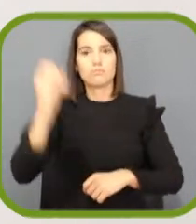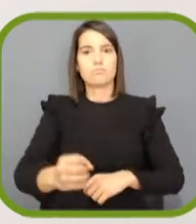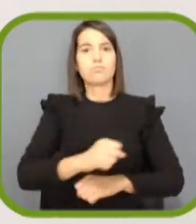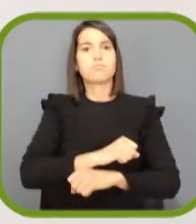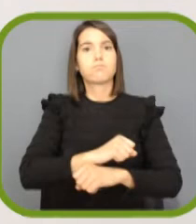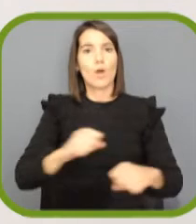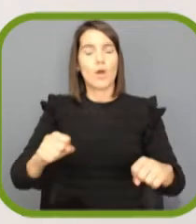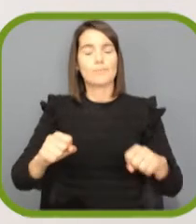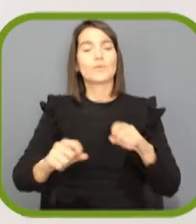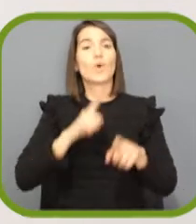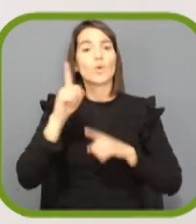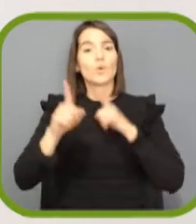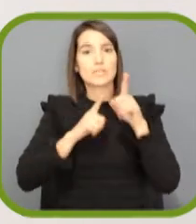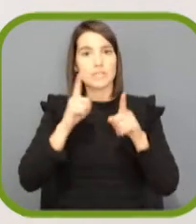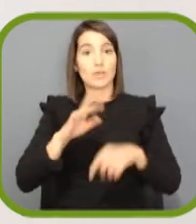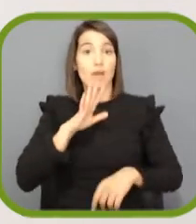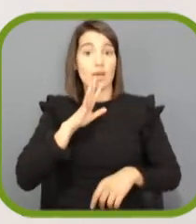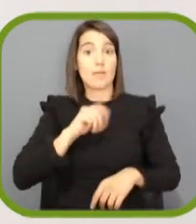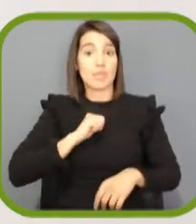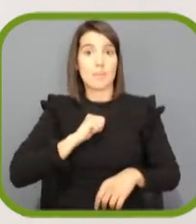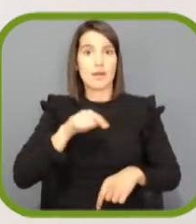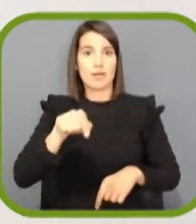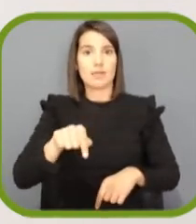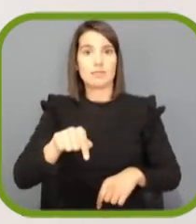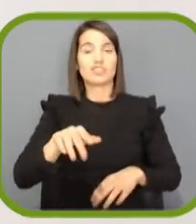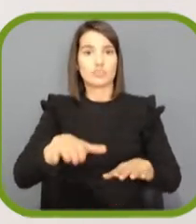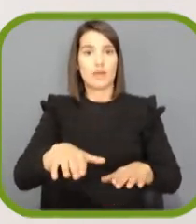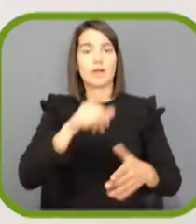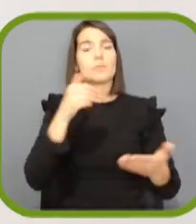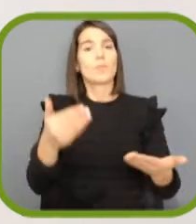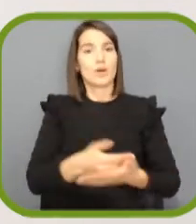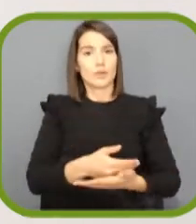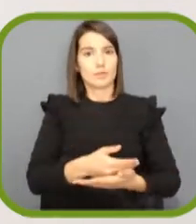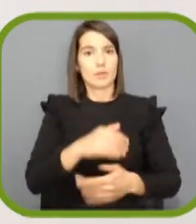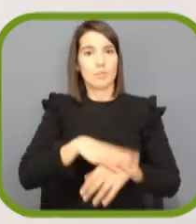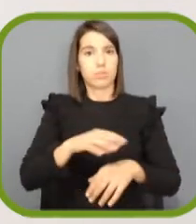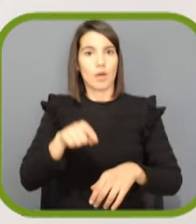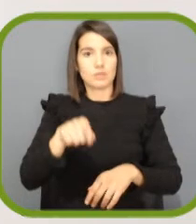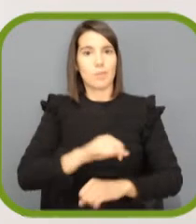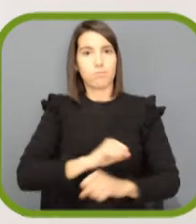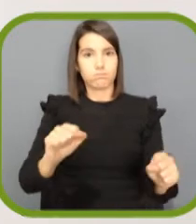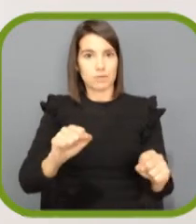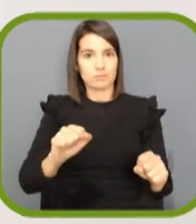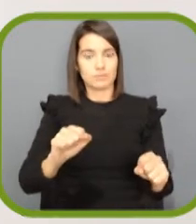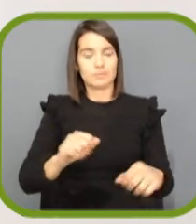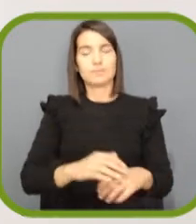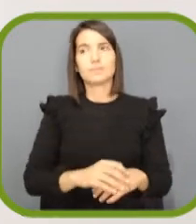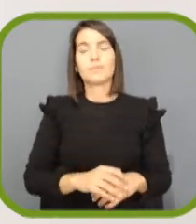explode no Rossio e a minha mãe morre com essa explosão da